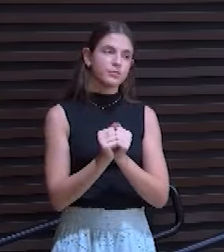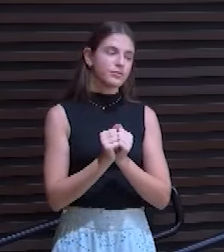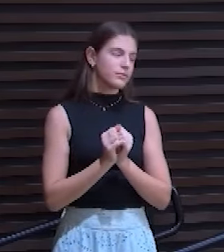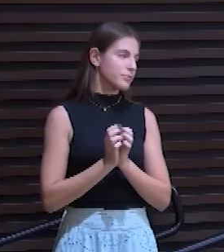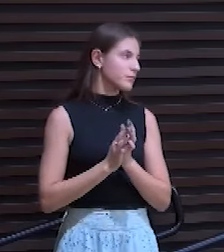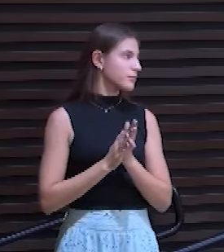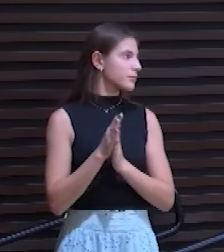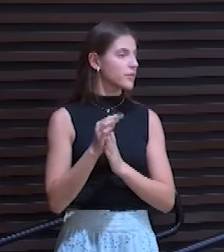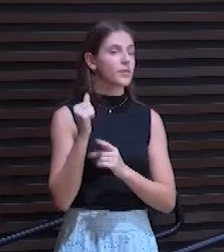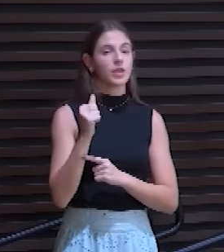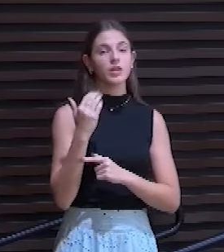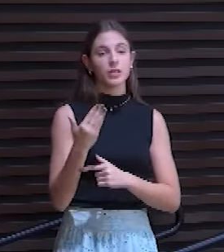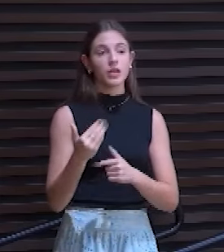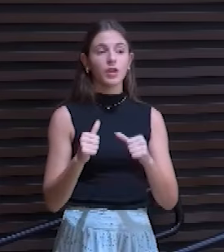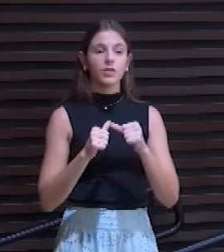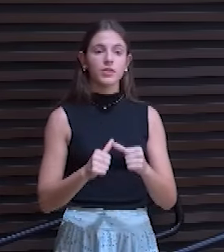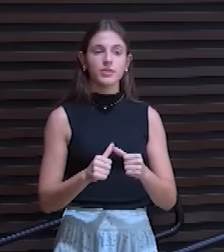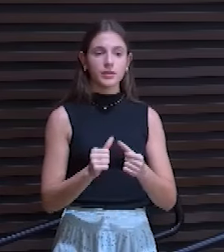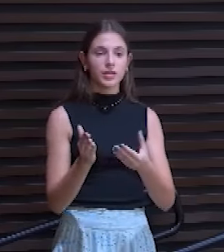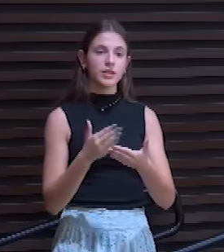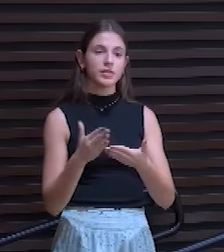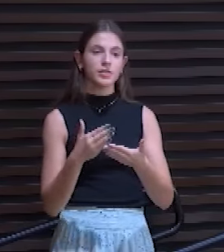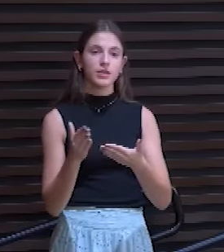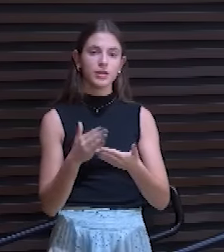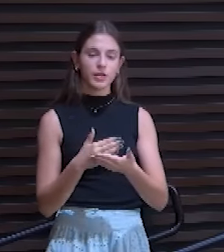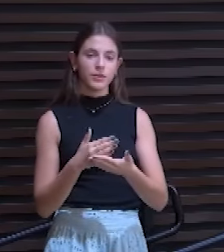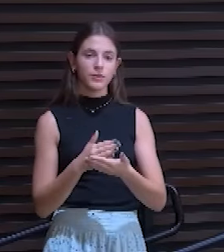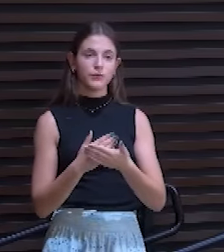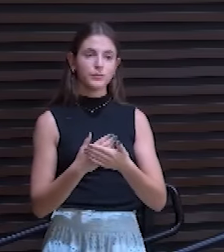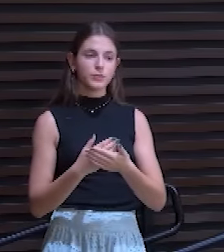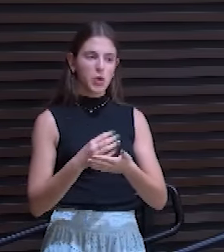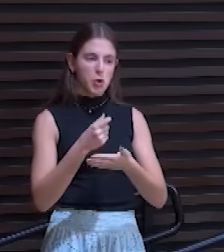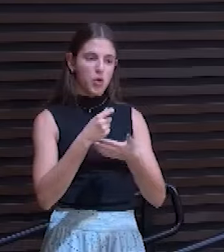nesse livro aqui, o Paul Tripp, ele diz assim,